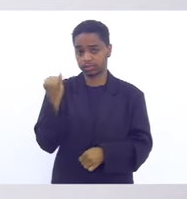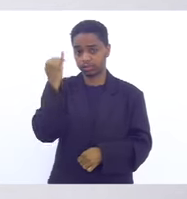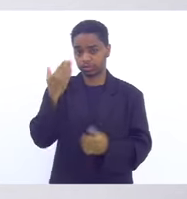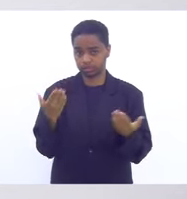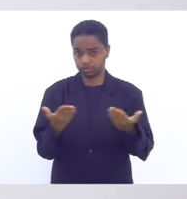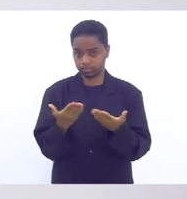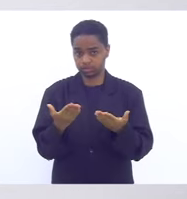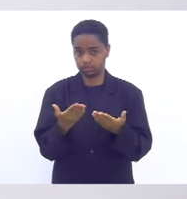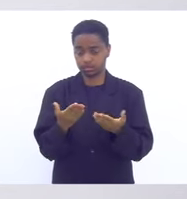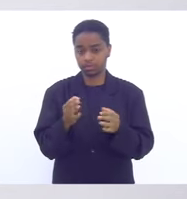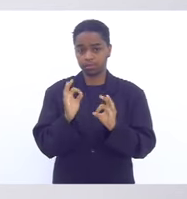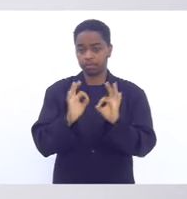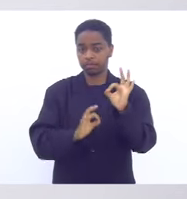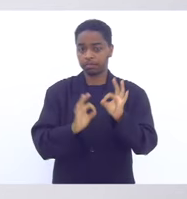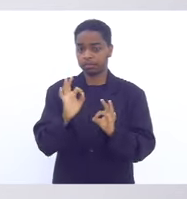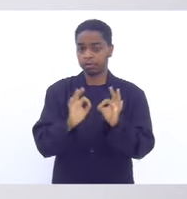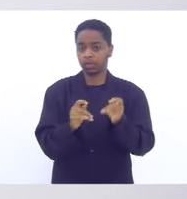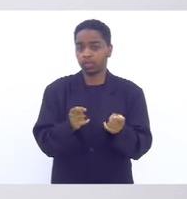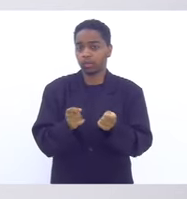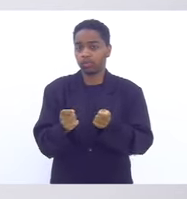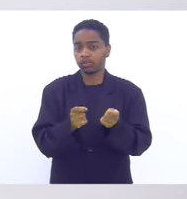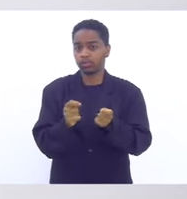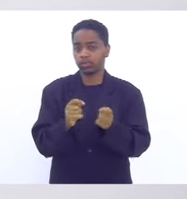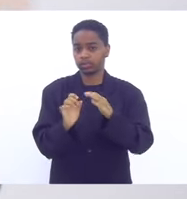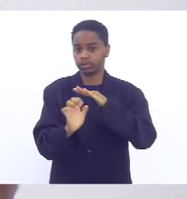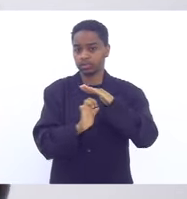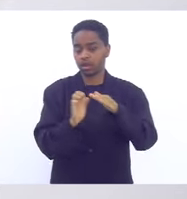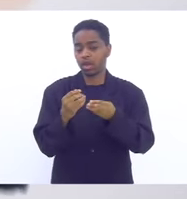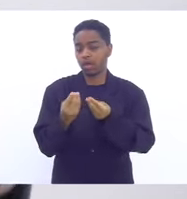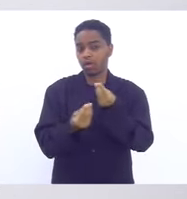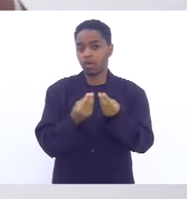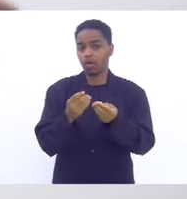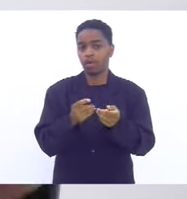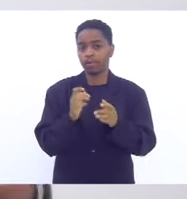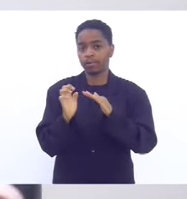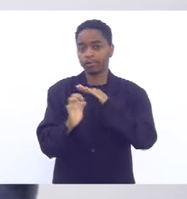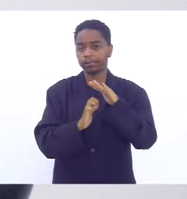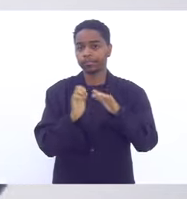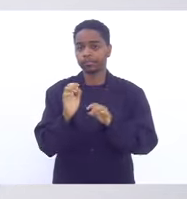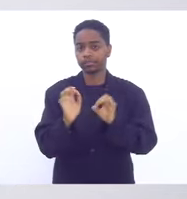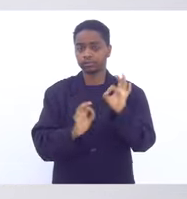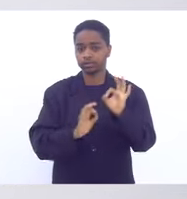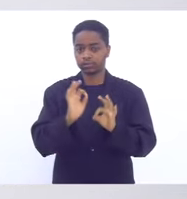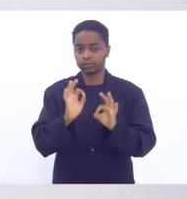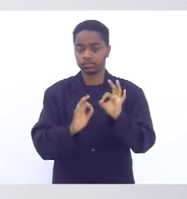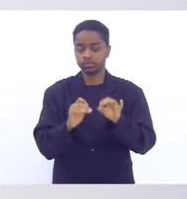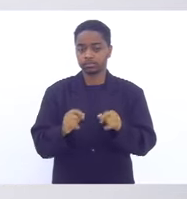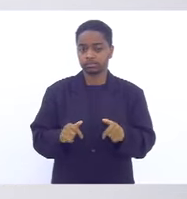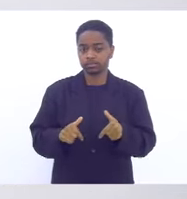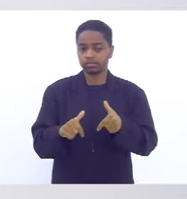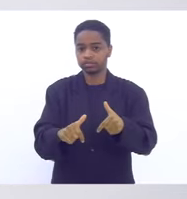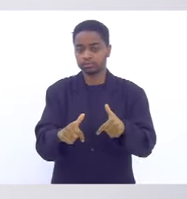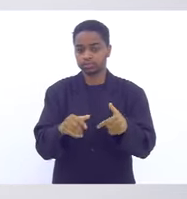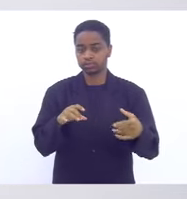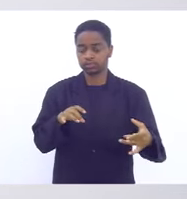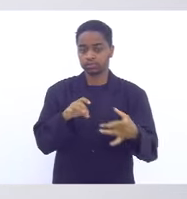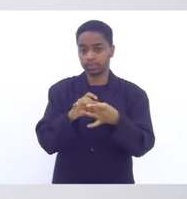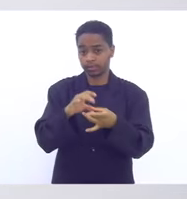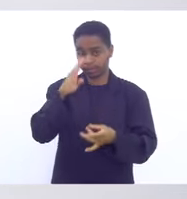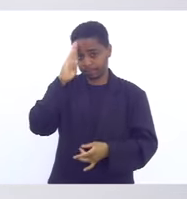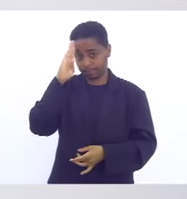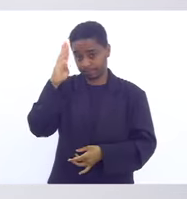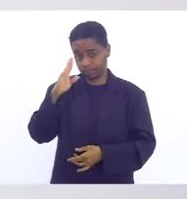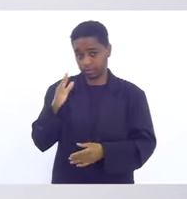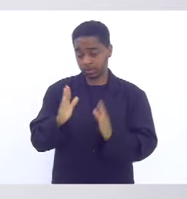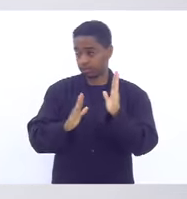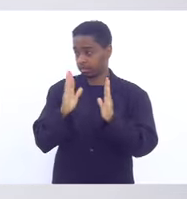plano de contingenciamento da empresa. De que forma a empresa está se organizando para atuar diretamente, principalmente nesse